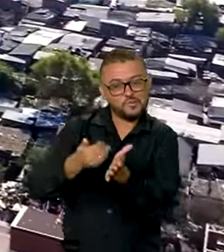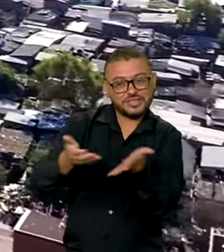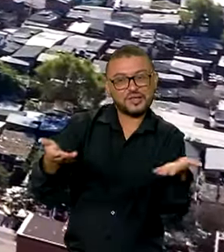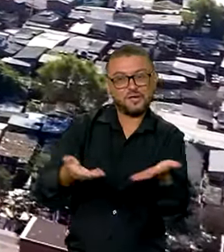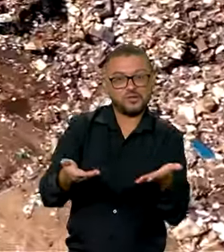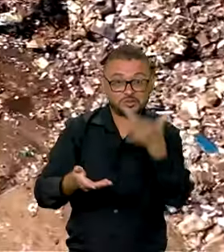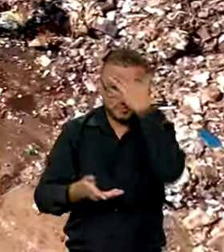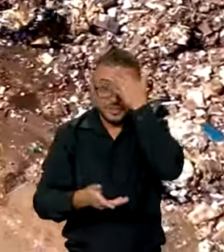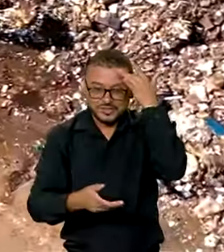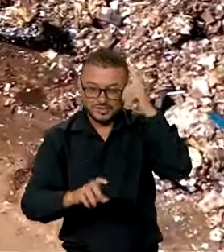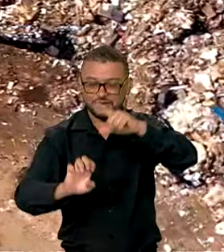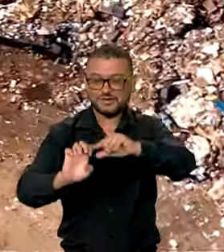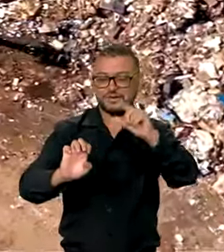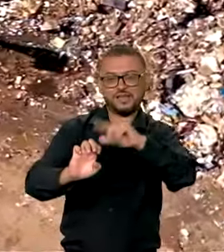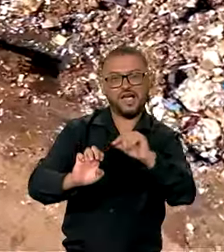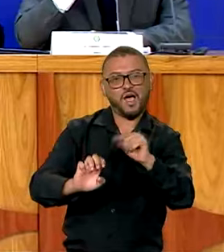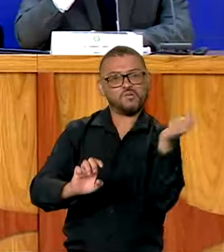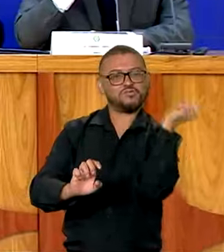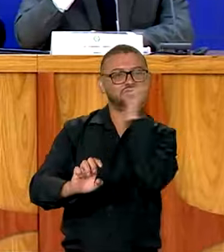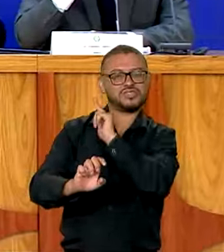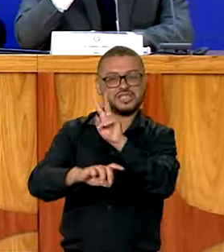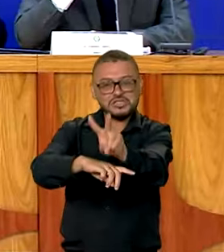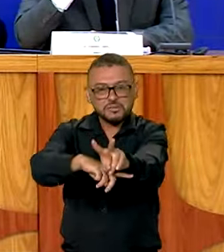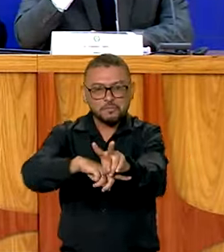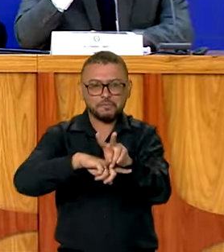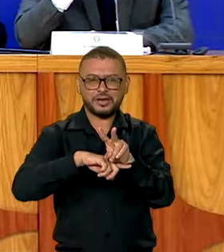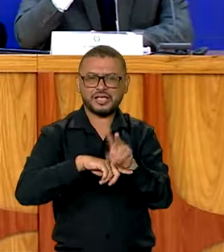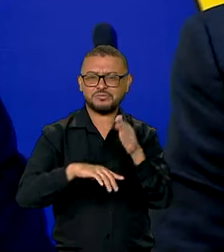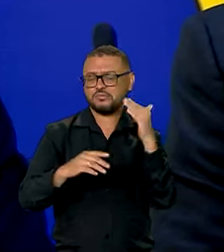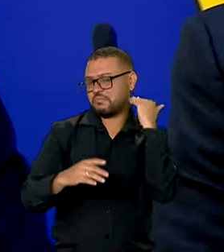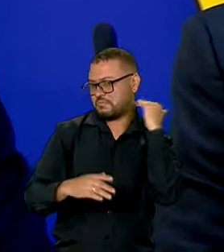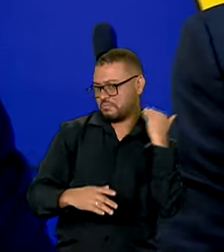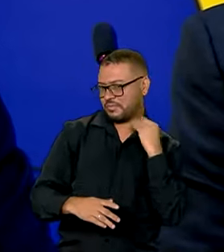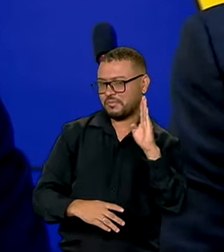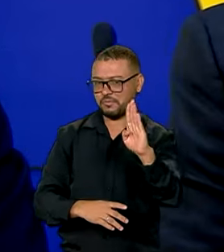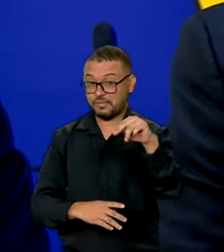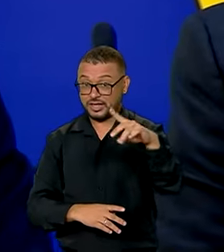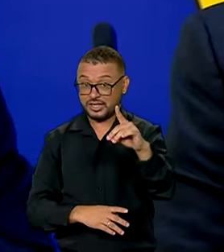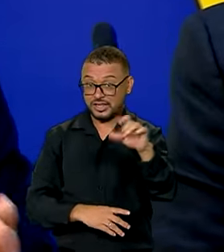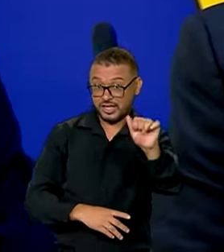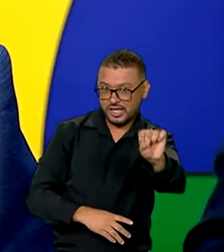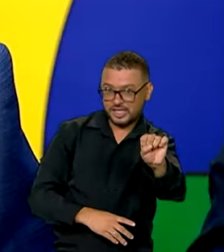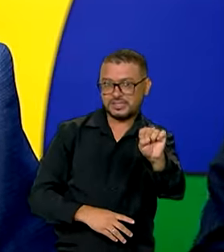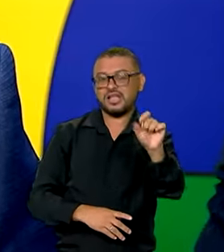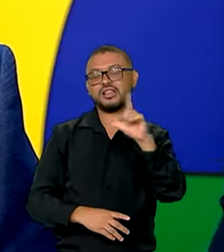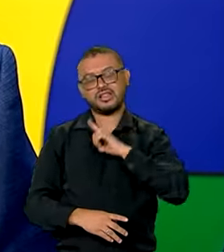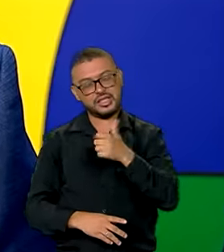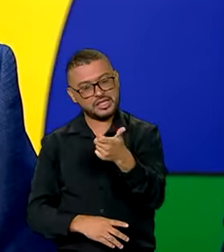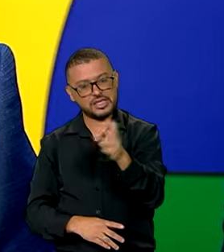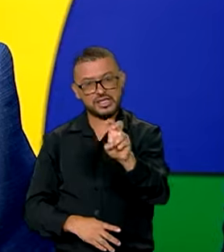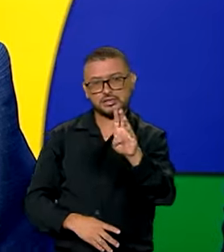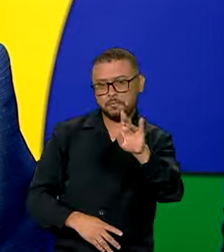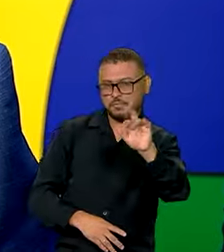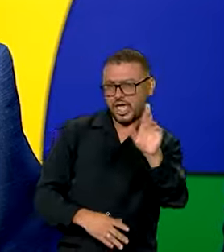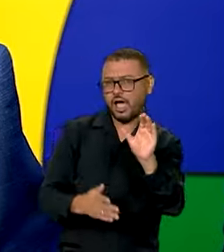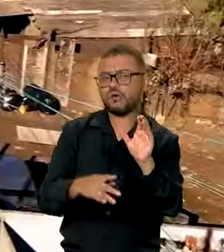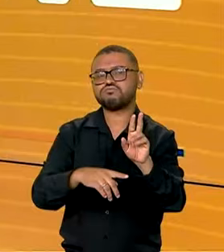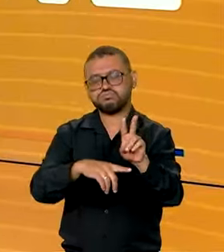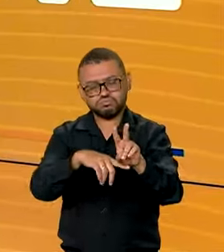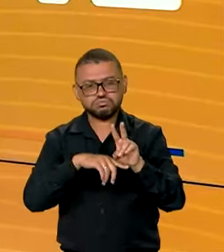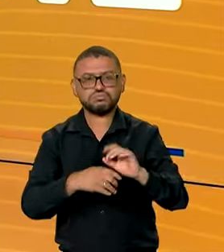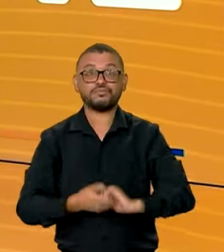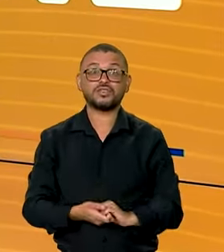hoje, empreendedores do Rio Grande do Sul podem acessar linhas de crédito do BNDES no valor de 15 bilhões de